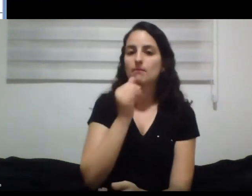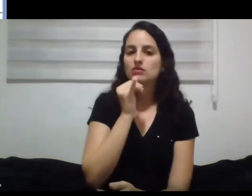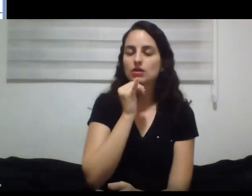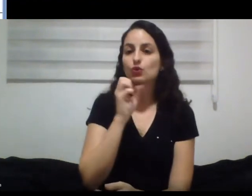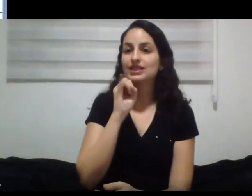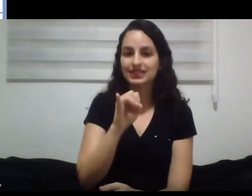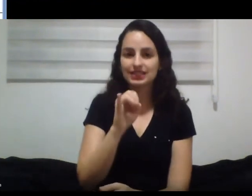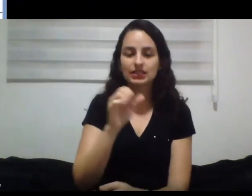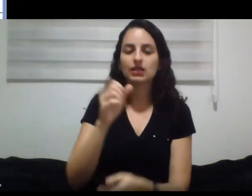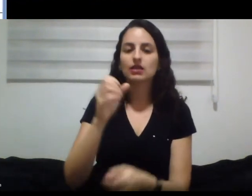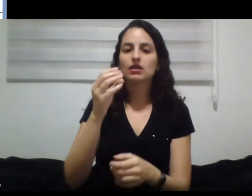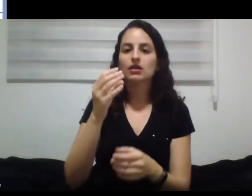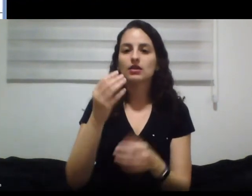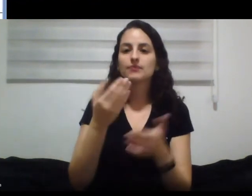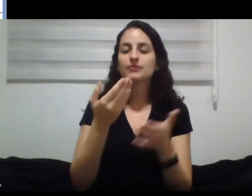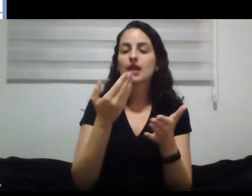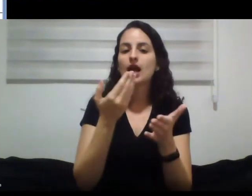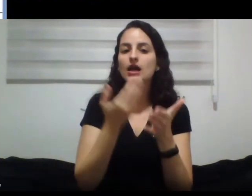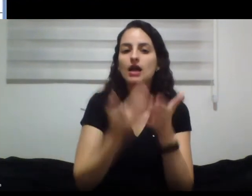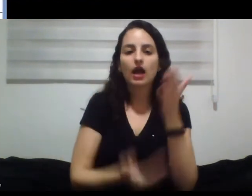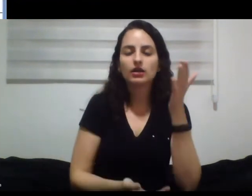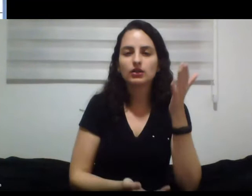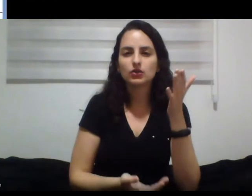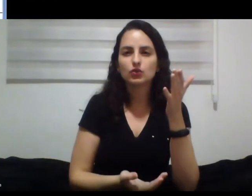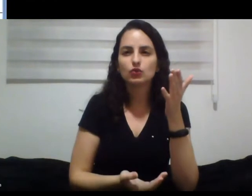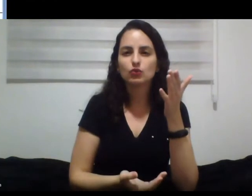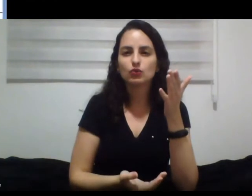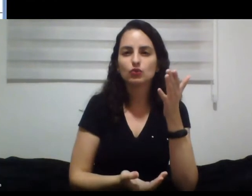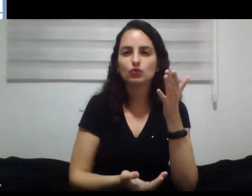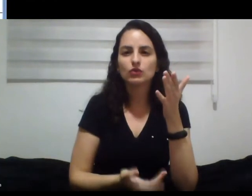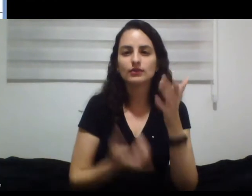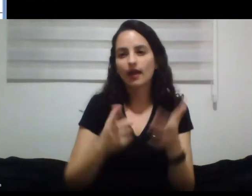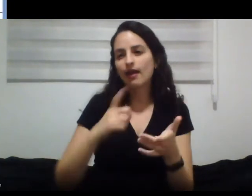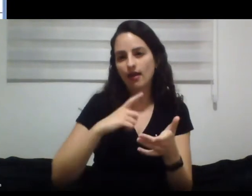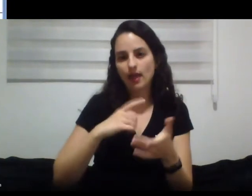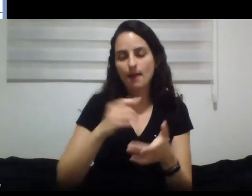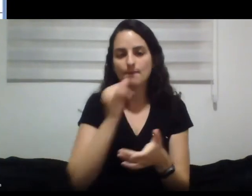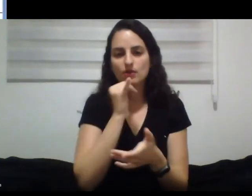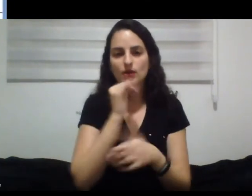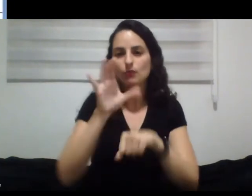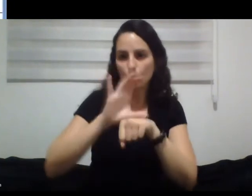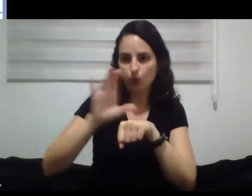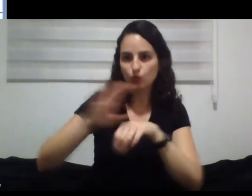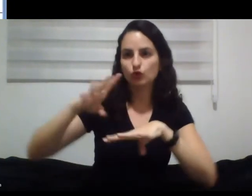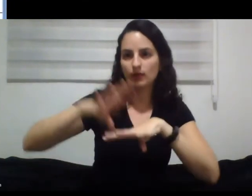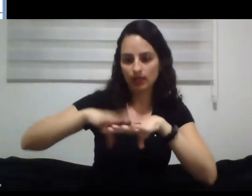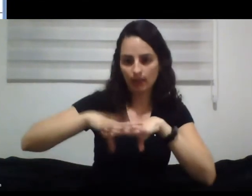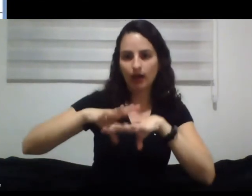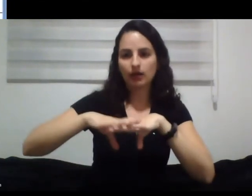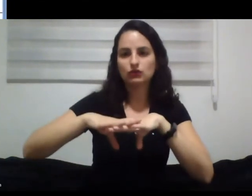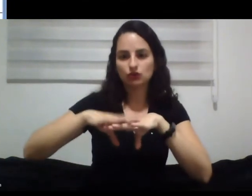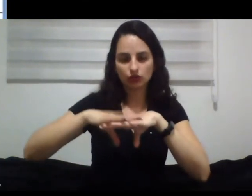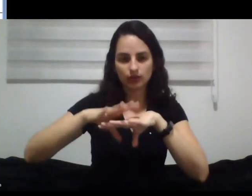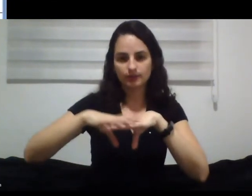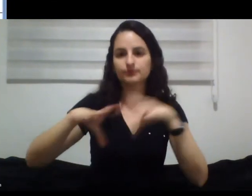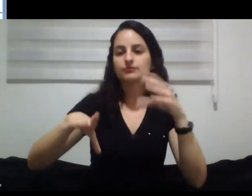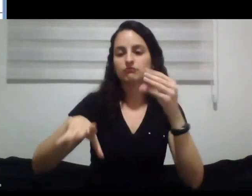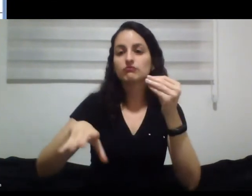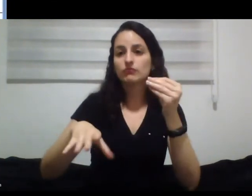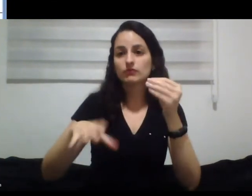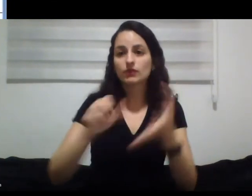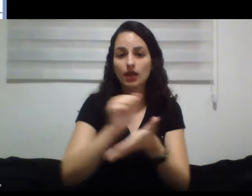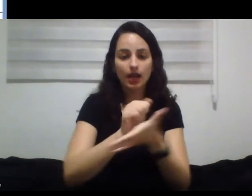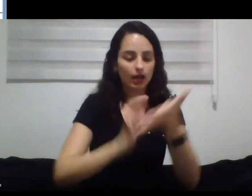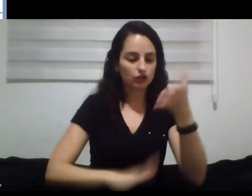nada até agora. Eu acredito que sim. Ok, obrigado. Maria, é só uma dúvida, porque a gente está com uma dúvida aqui no chat,